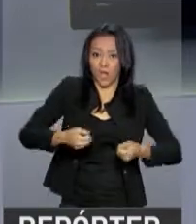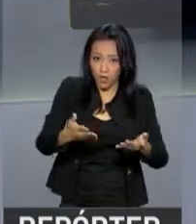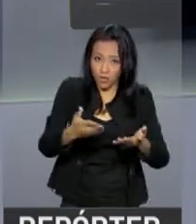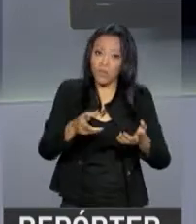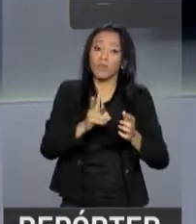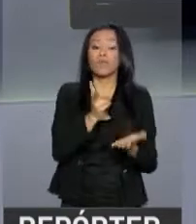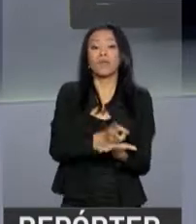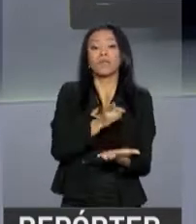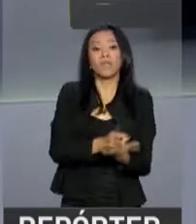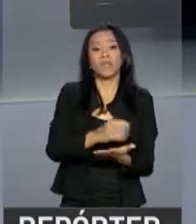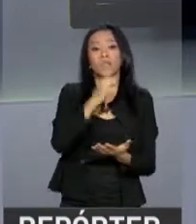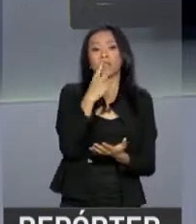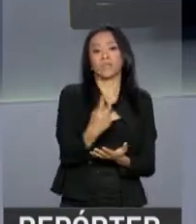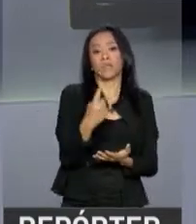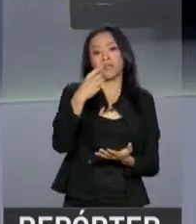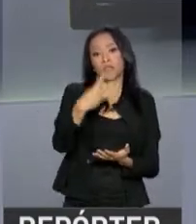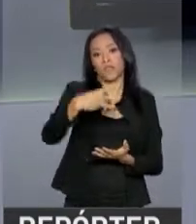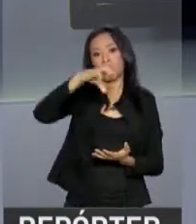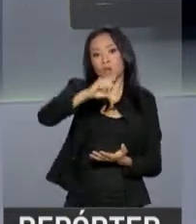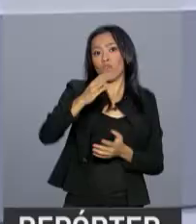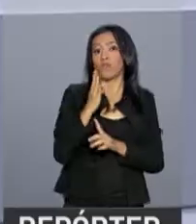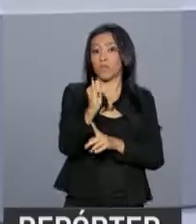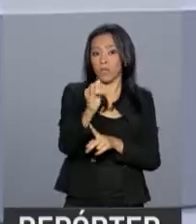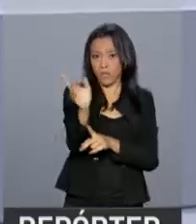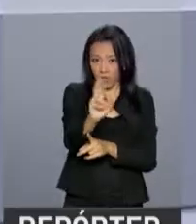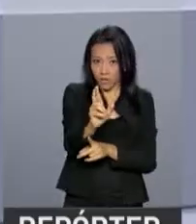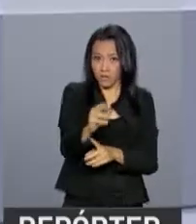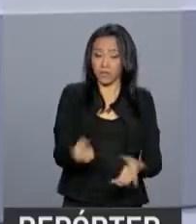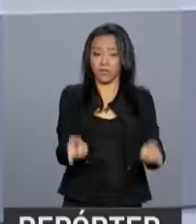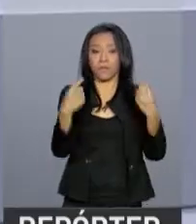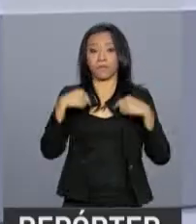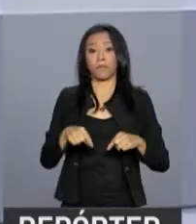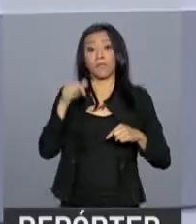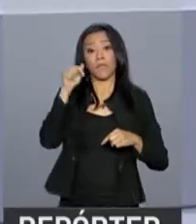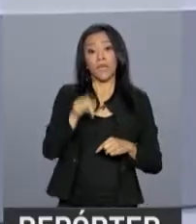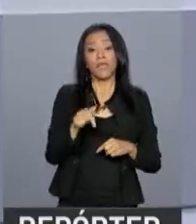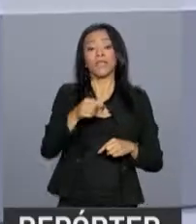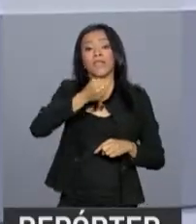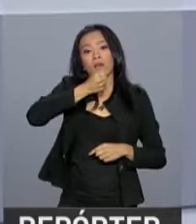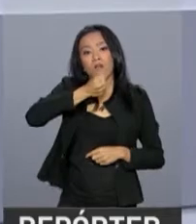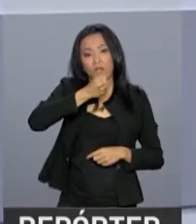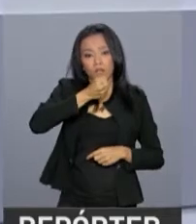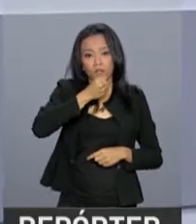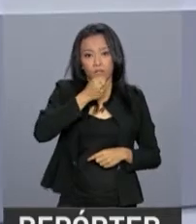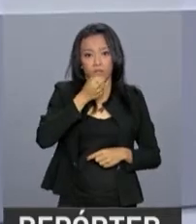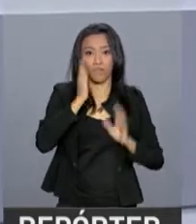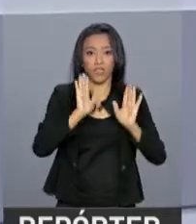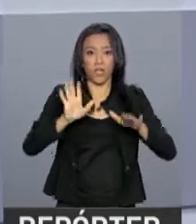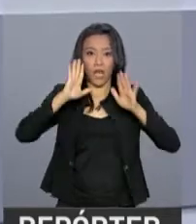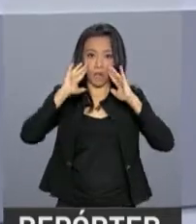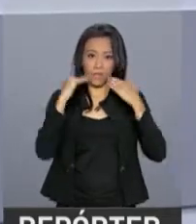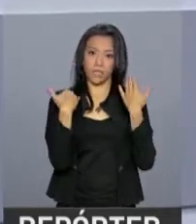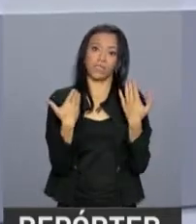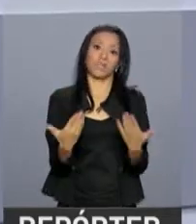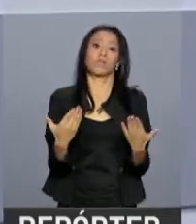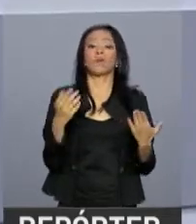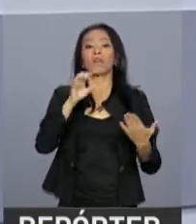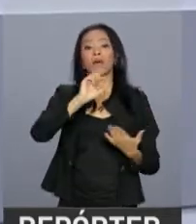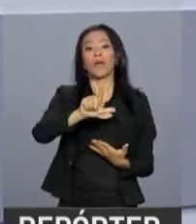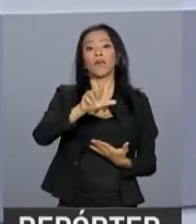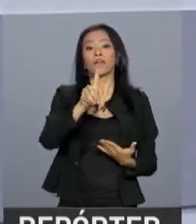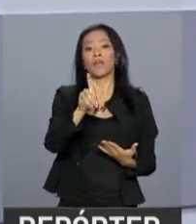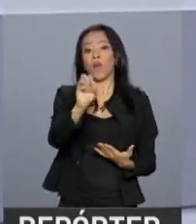mantido em 139 bilhões de reais durante a coletiva de imprensa realizada para apresentação da ld ó o